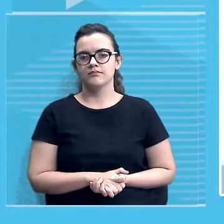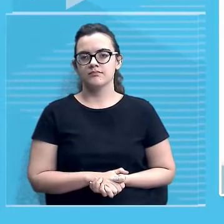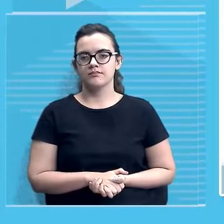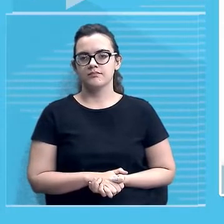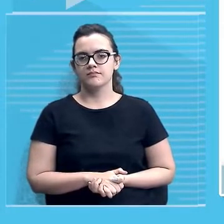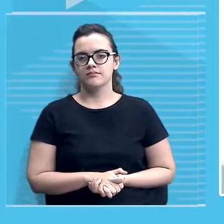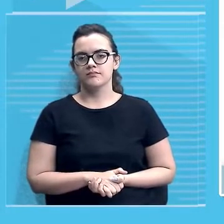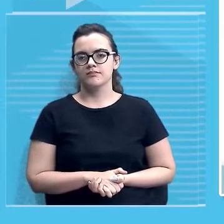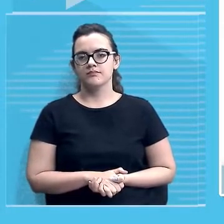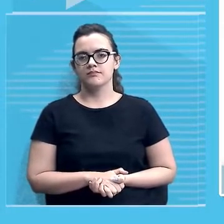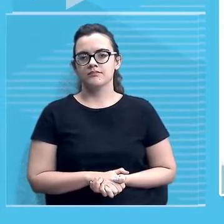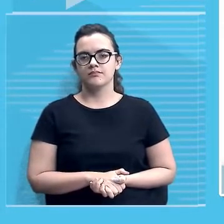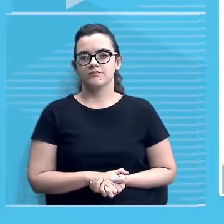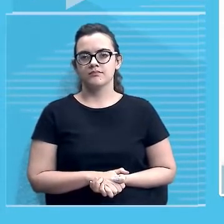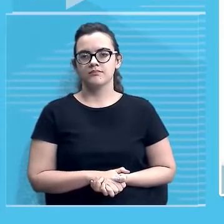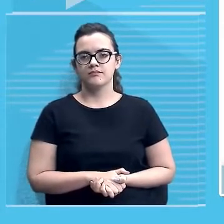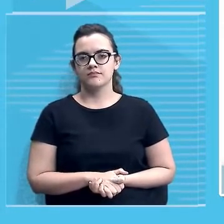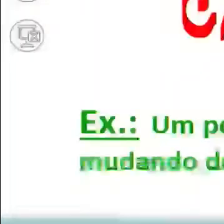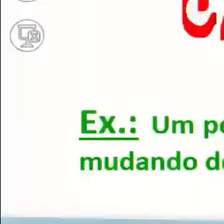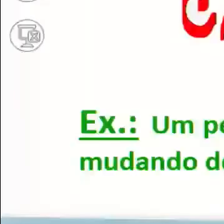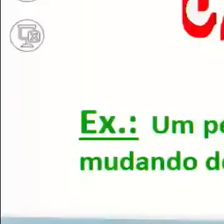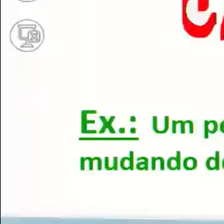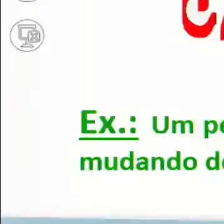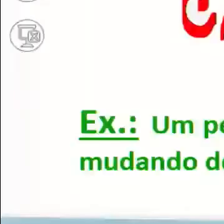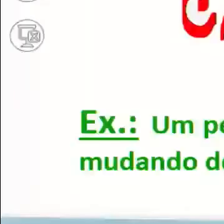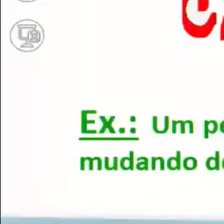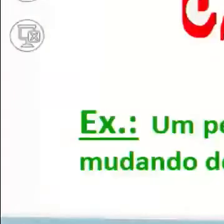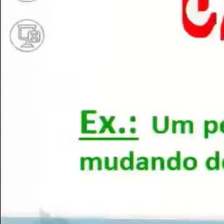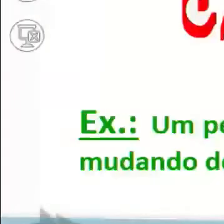bom? 2 minutinhos.